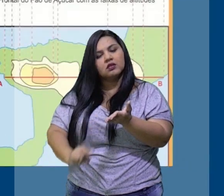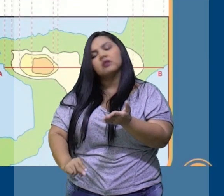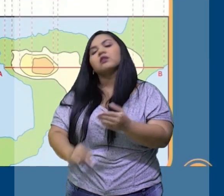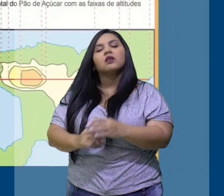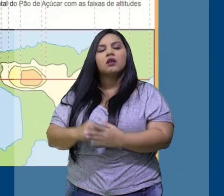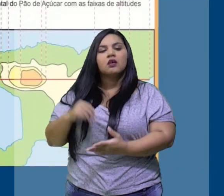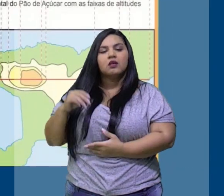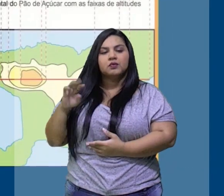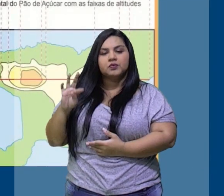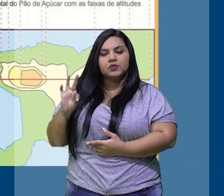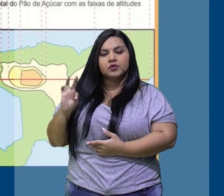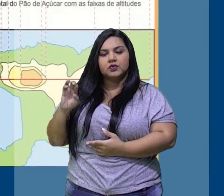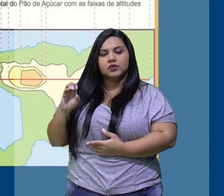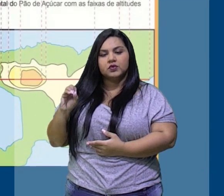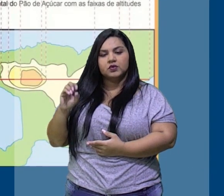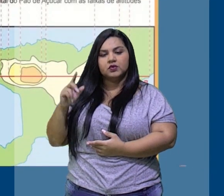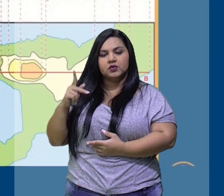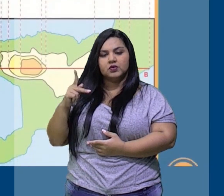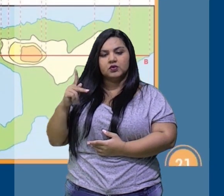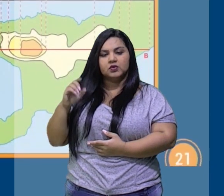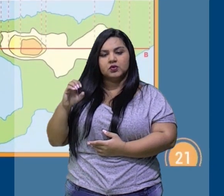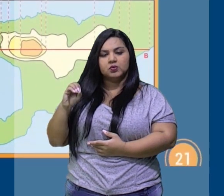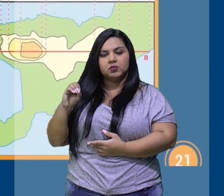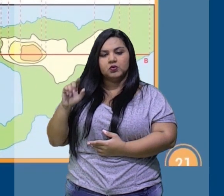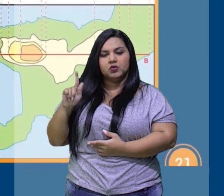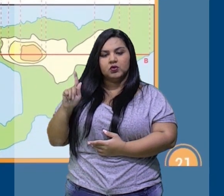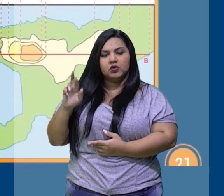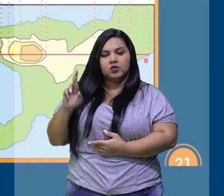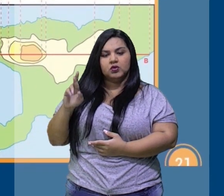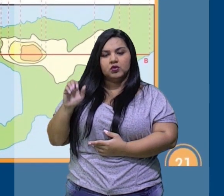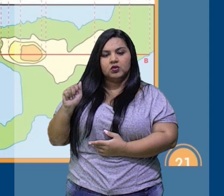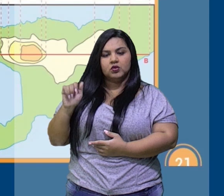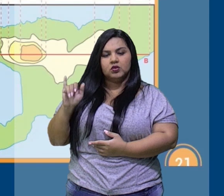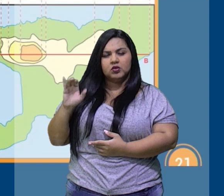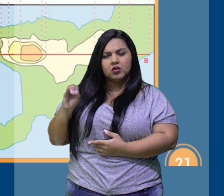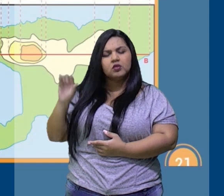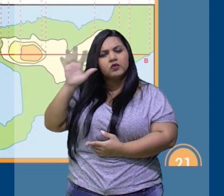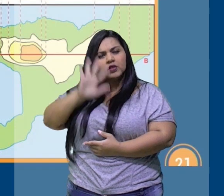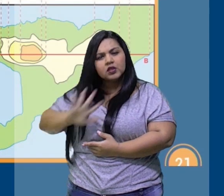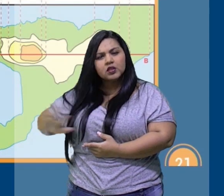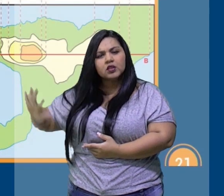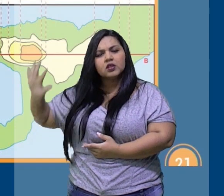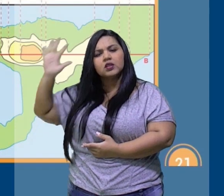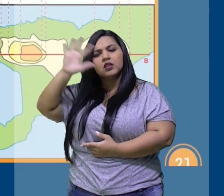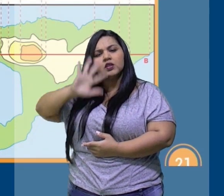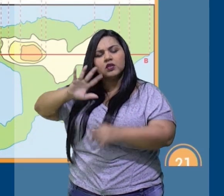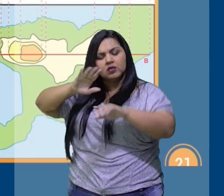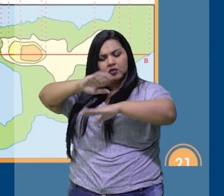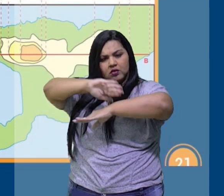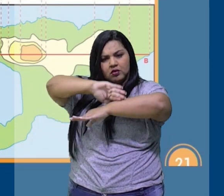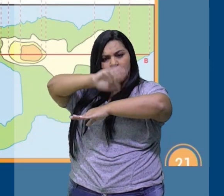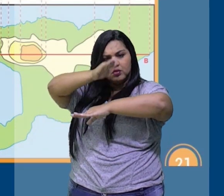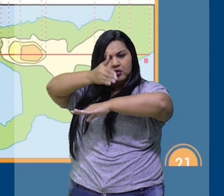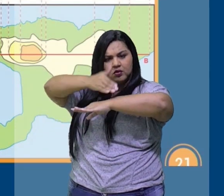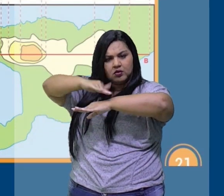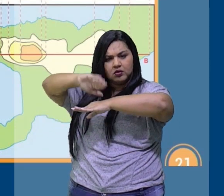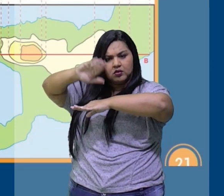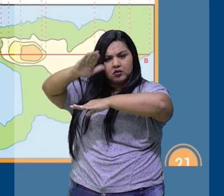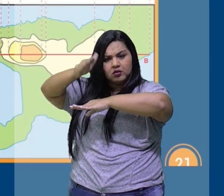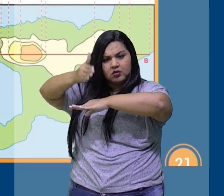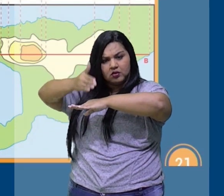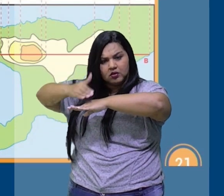vai observar e a gente tem a representação de um plano, né, com os acidentes naturais, né, o relevo, ou até mesmo os